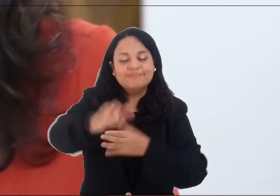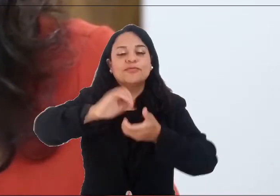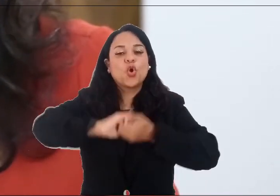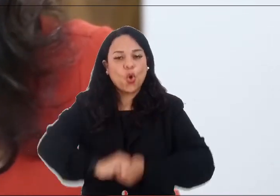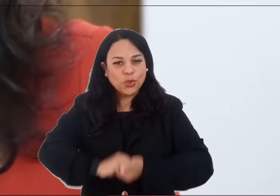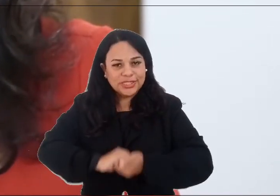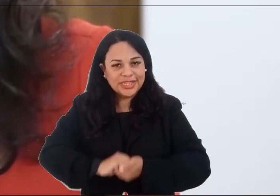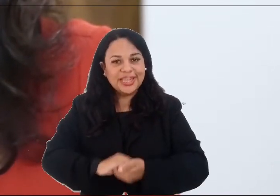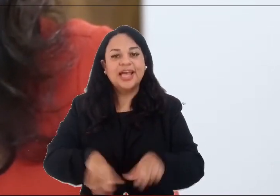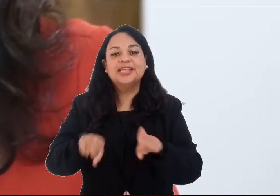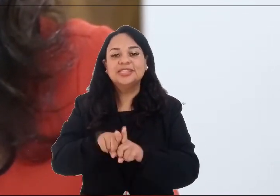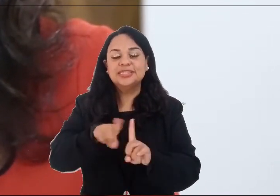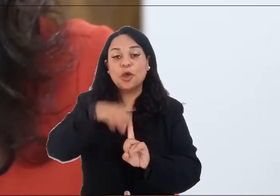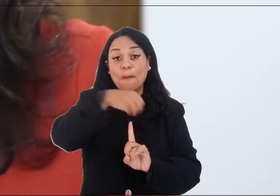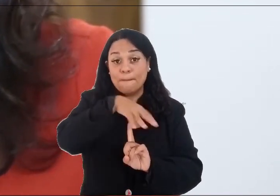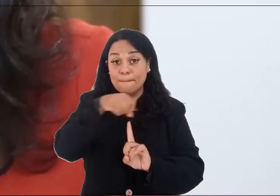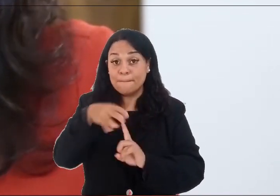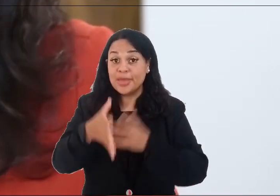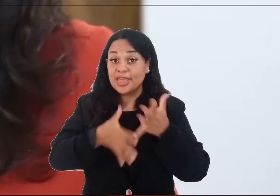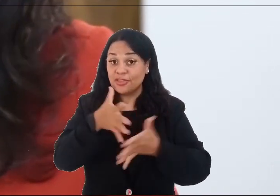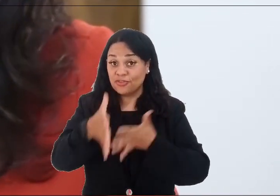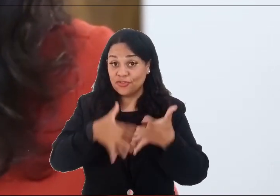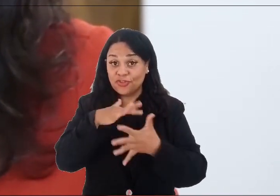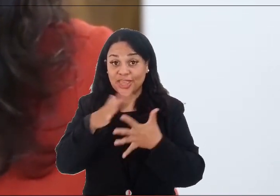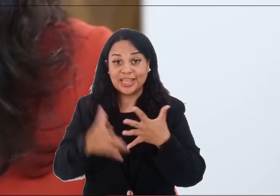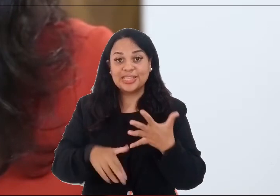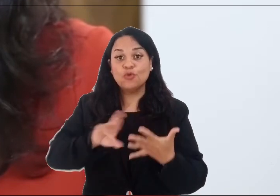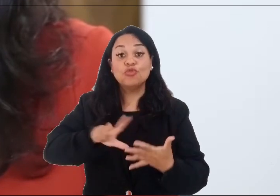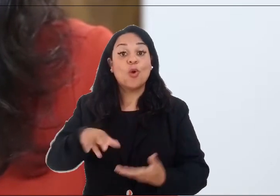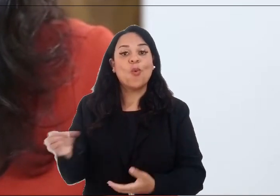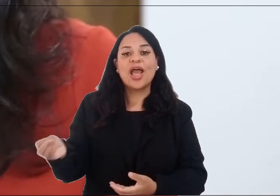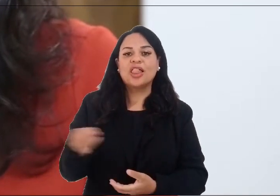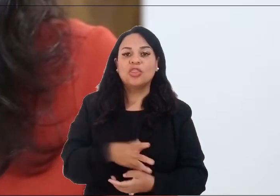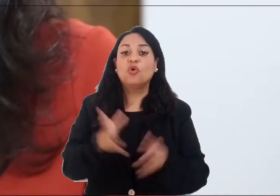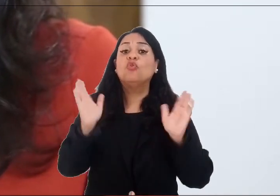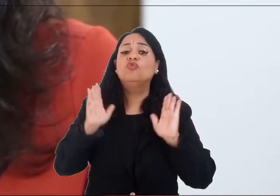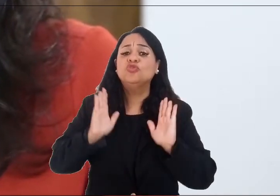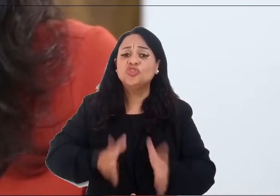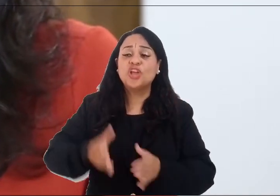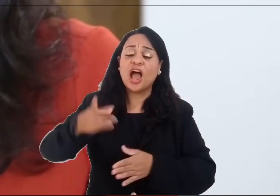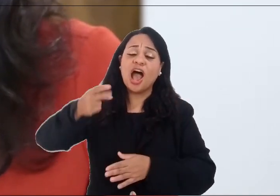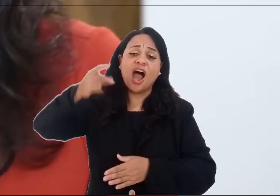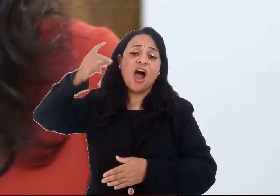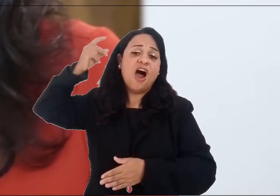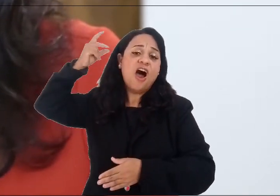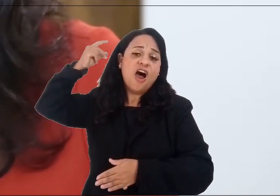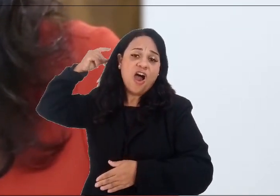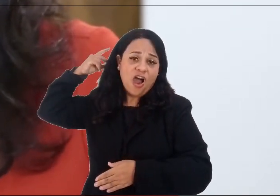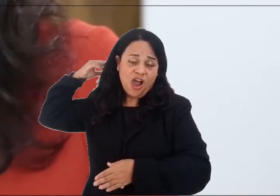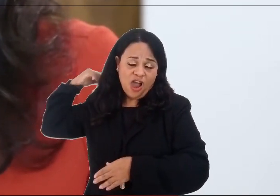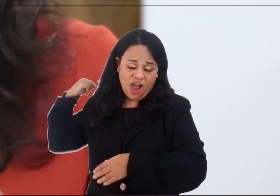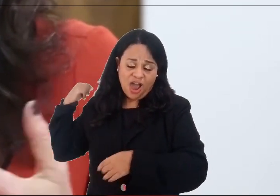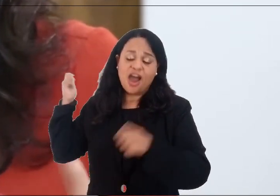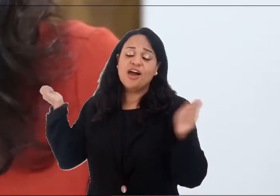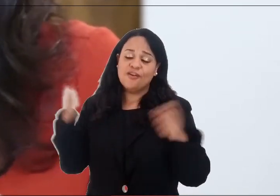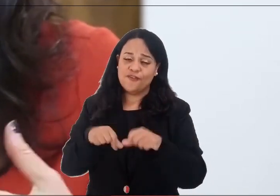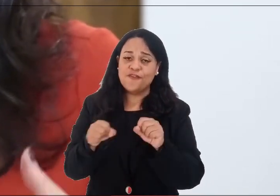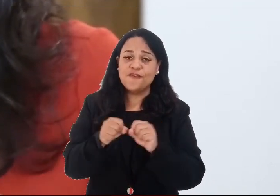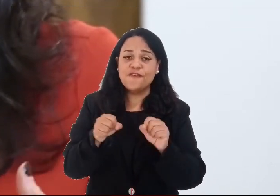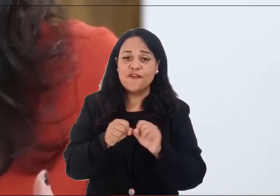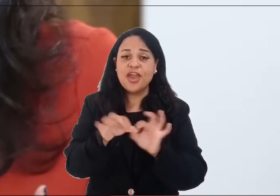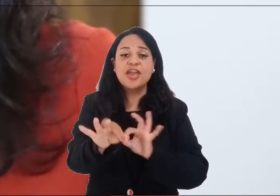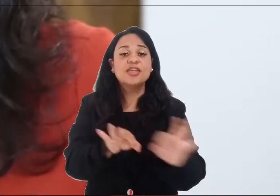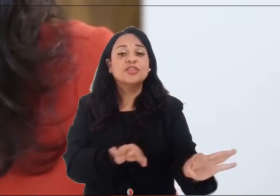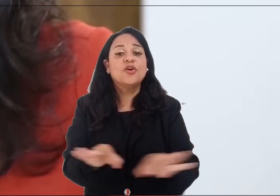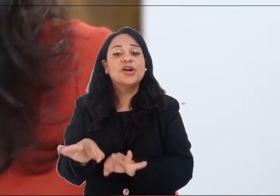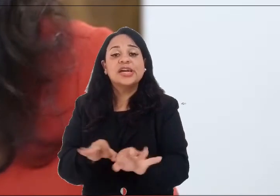mediação, que, diferentemente do que parece, não são novos e já foram utilizados em diversas fases da civilização ligadas à própria